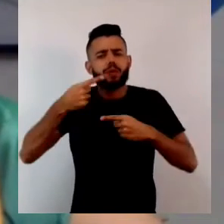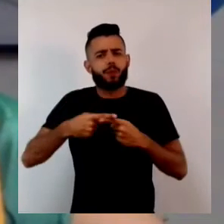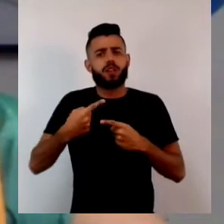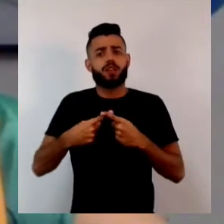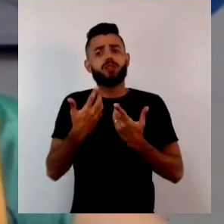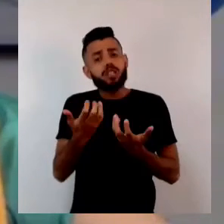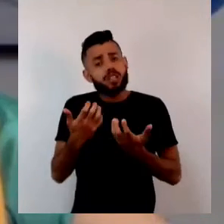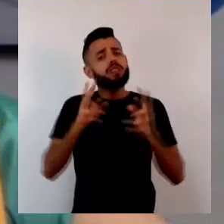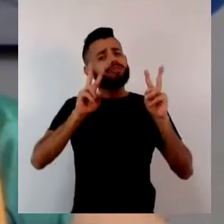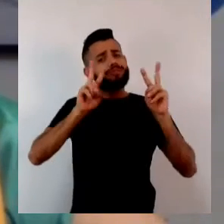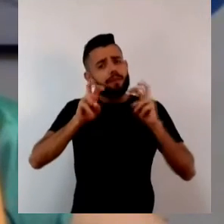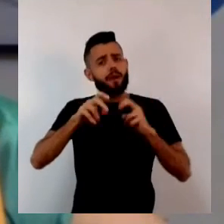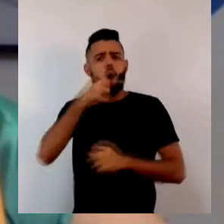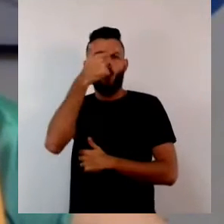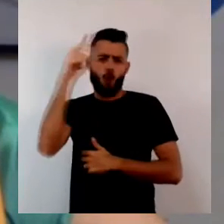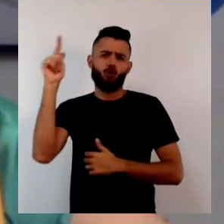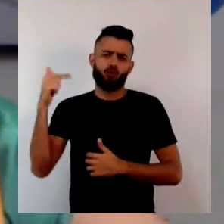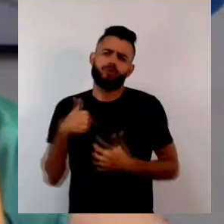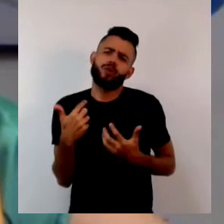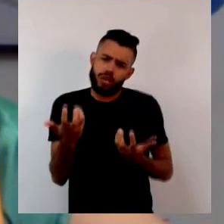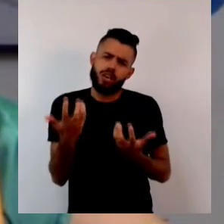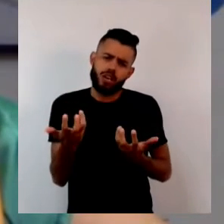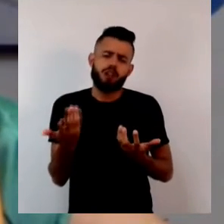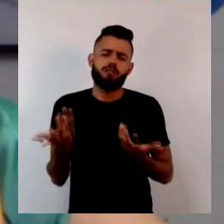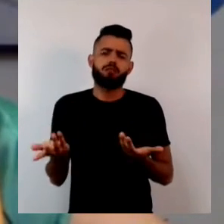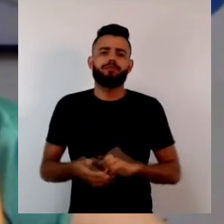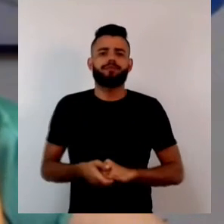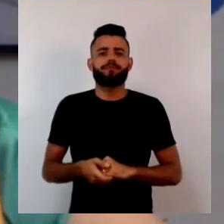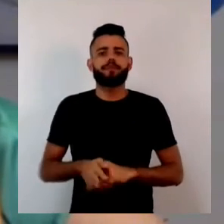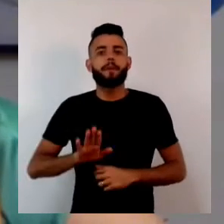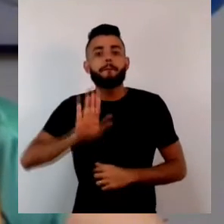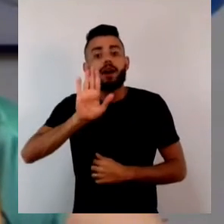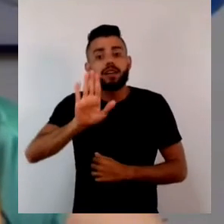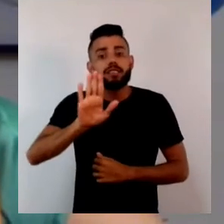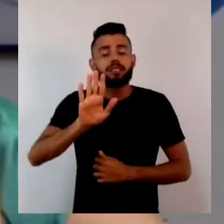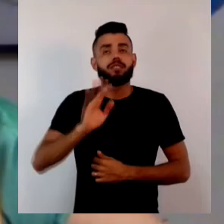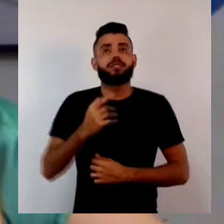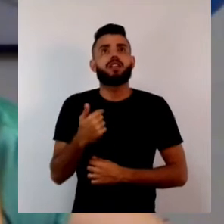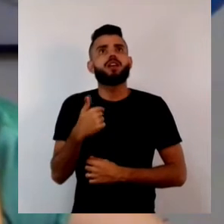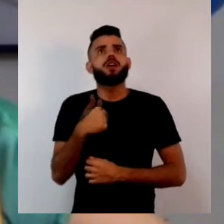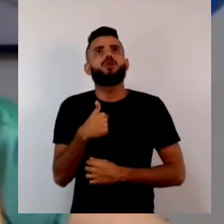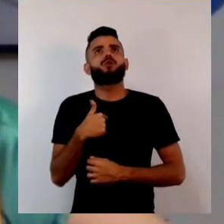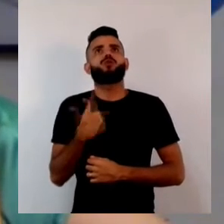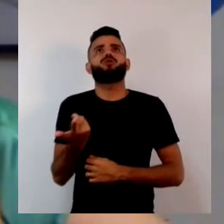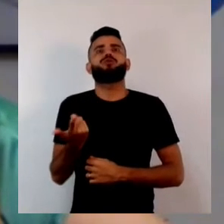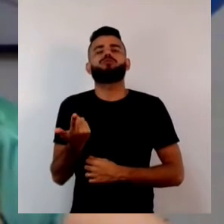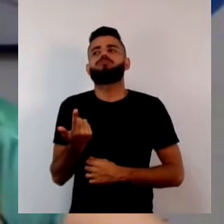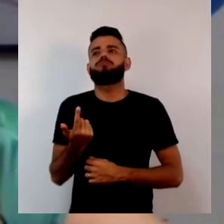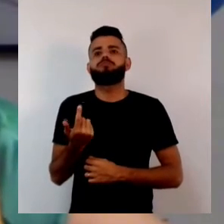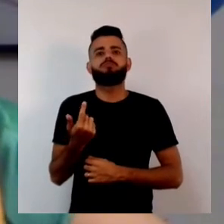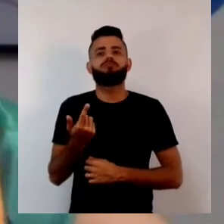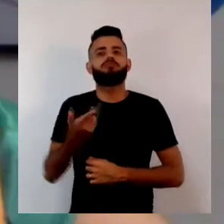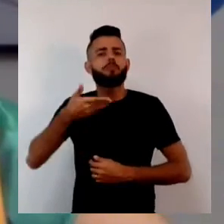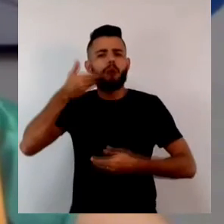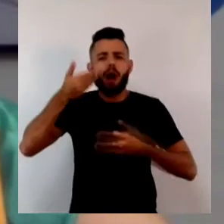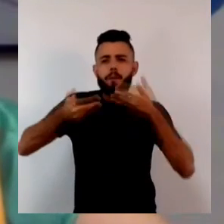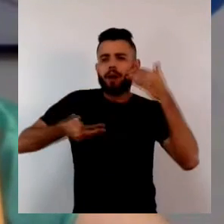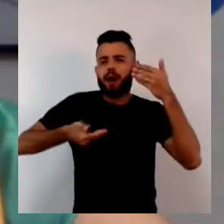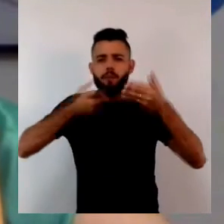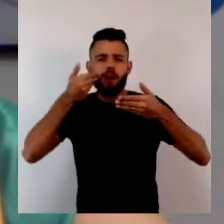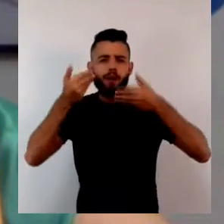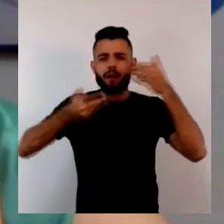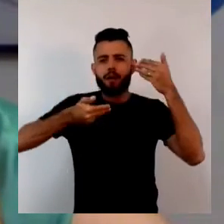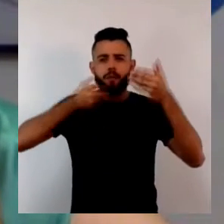né? Foi me dando um repertório de dados sobre as mulheres, e era um momento